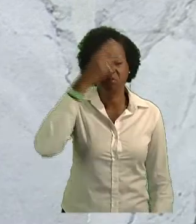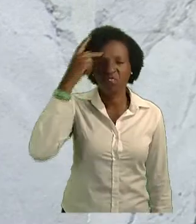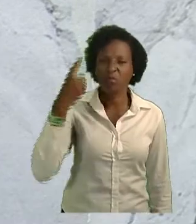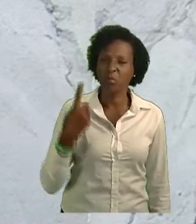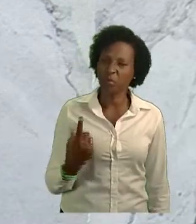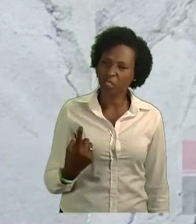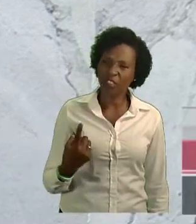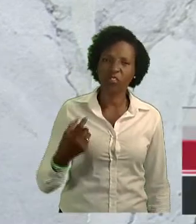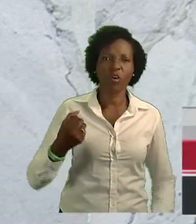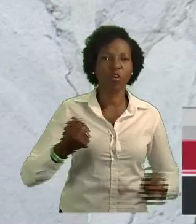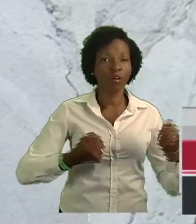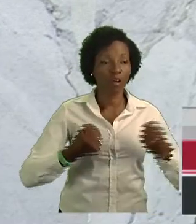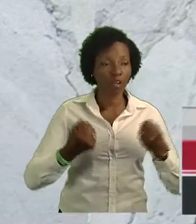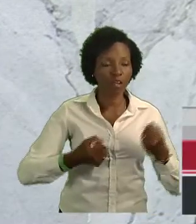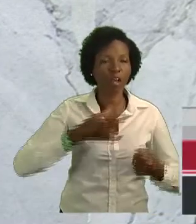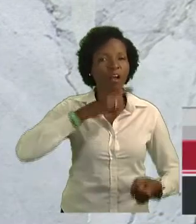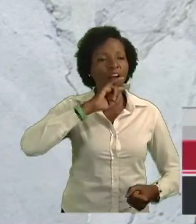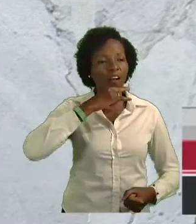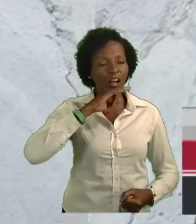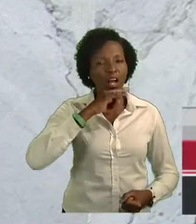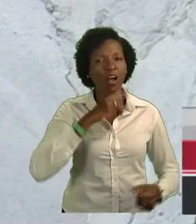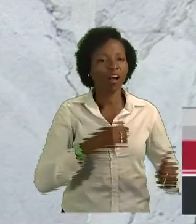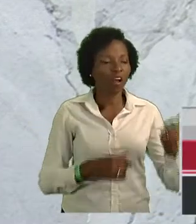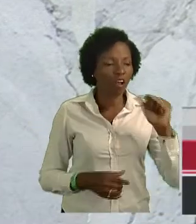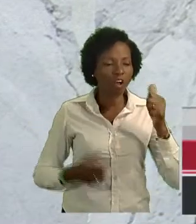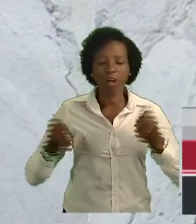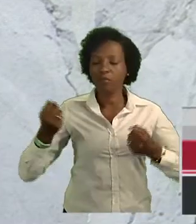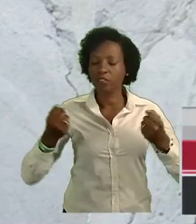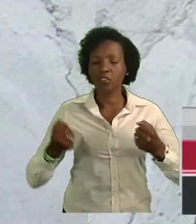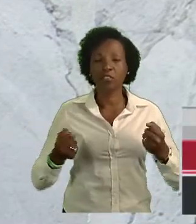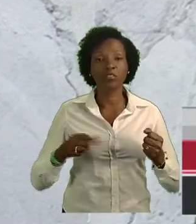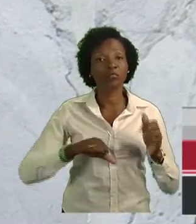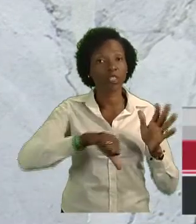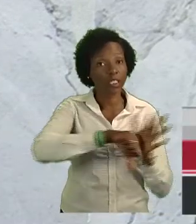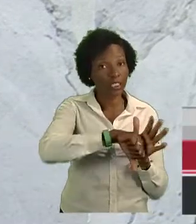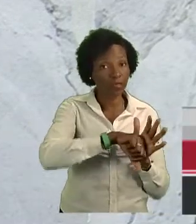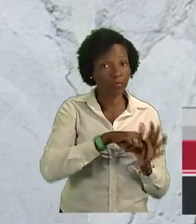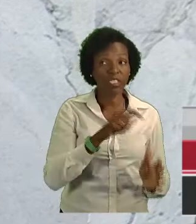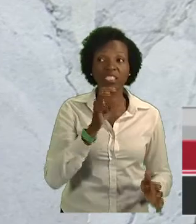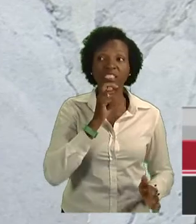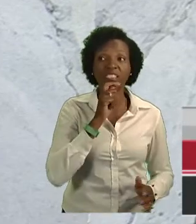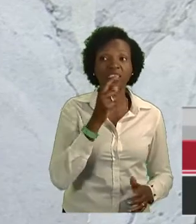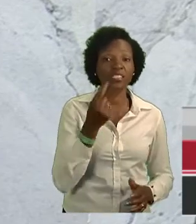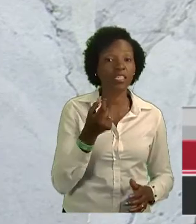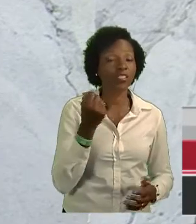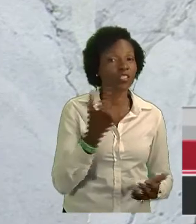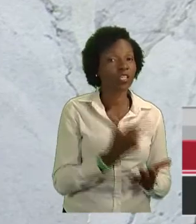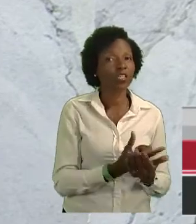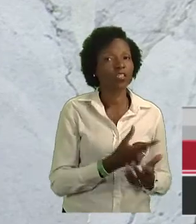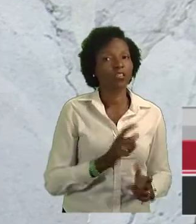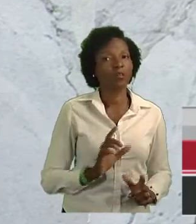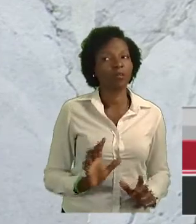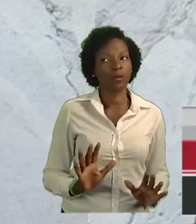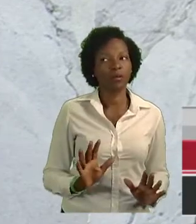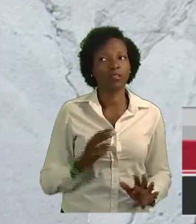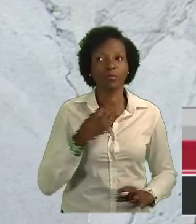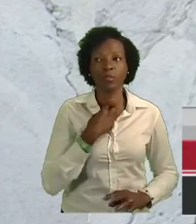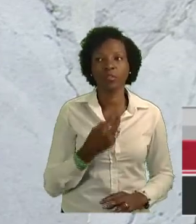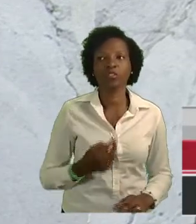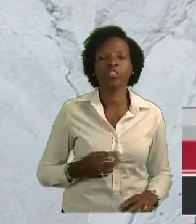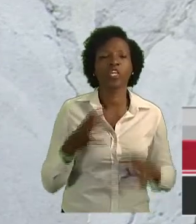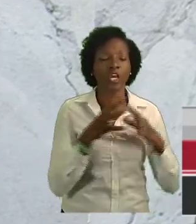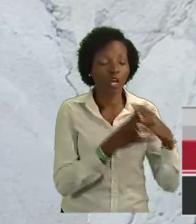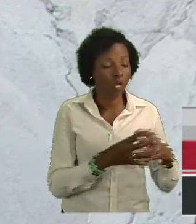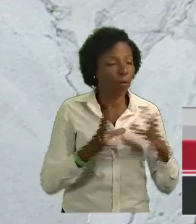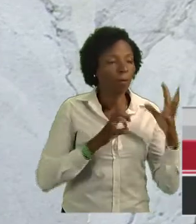estava dirigindo embriagado crime inafiançável provocando tumulto resistiu à prisão atirou no rosto de um